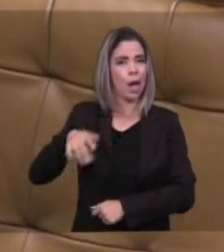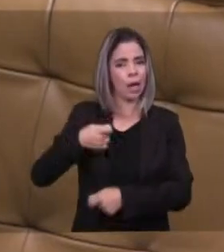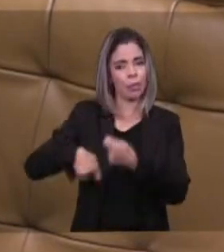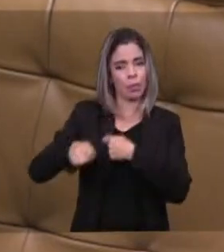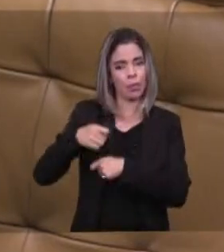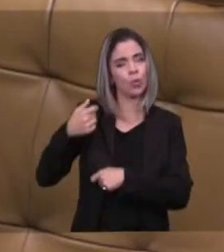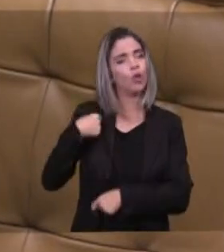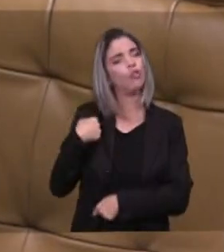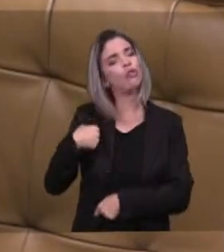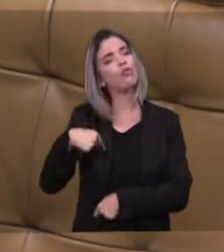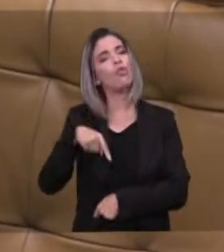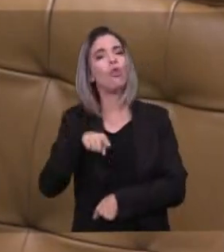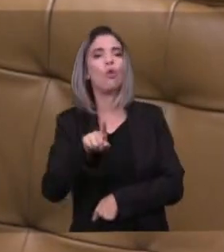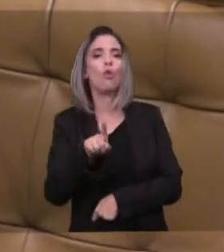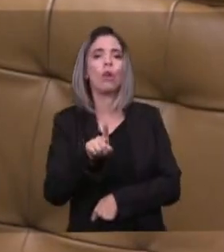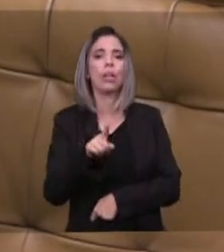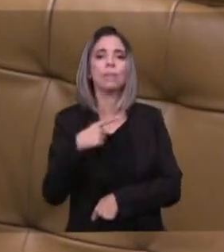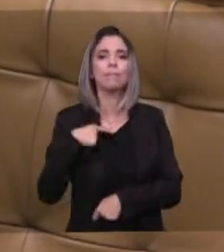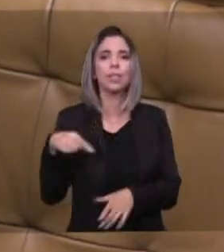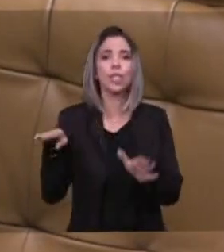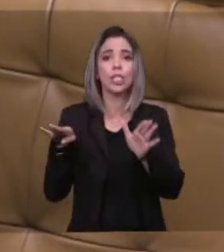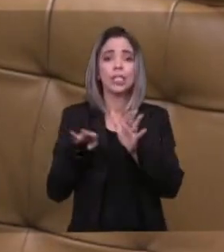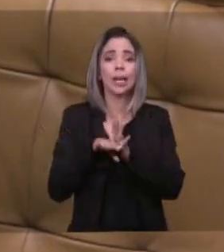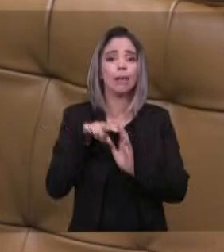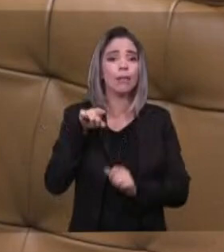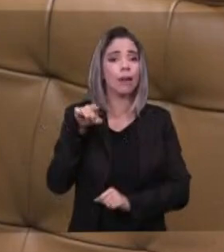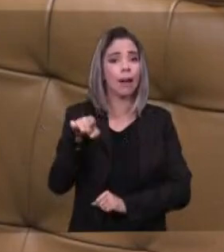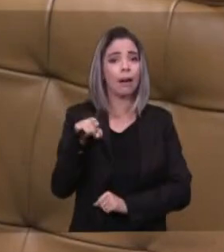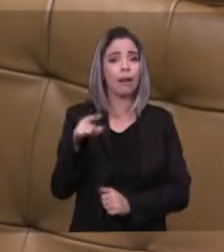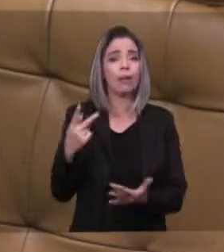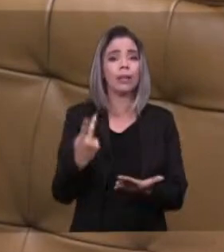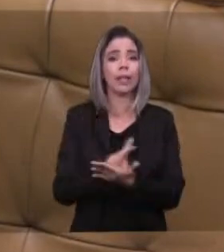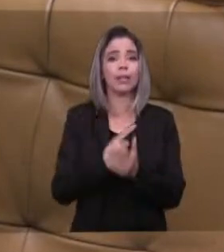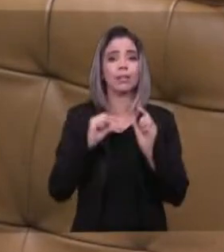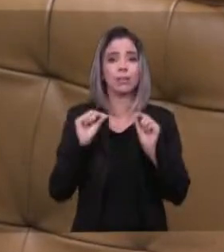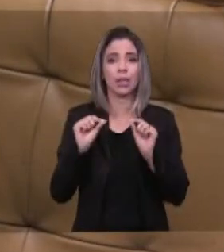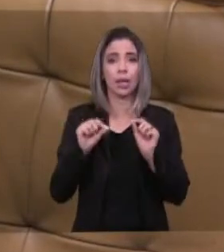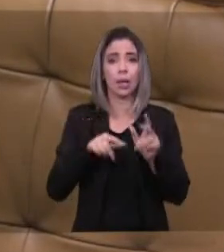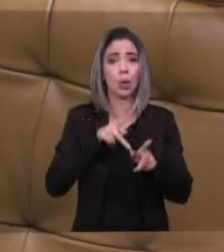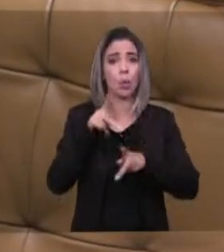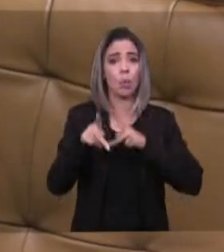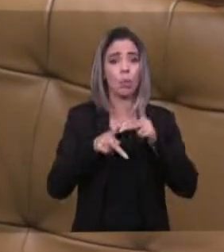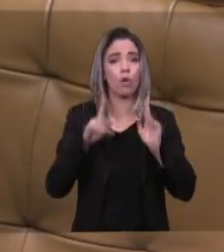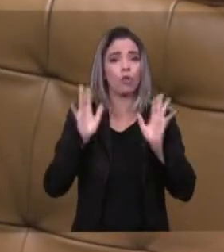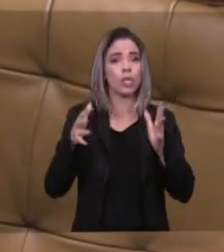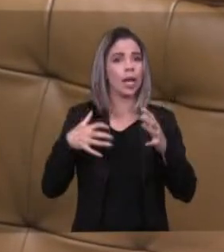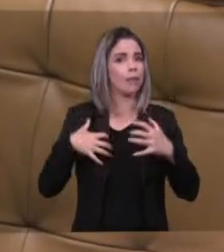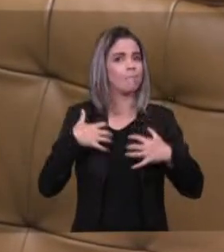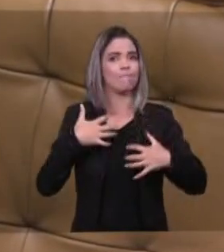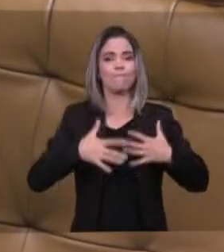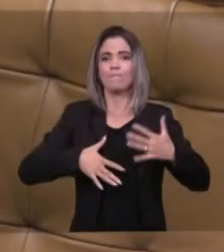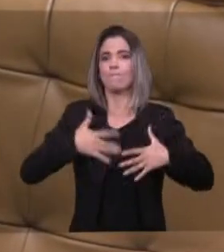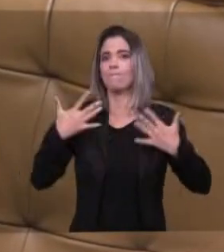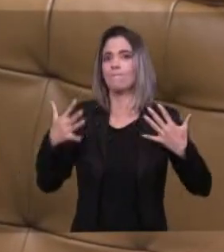Fui lá. E lá chegando, a população estava alvoroçada.